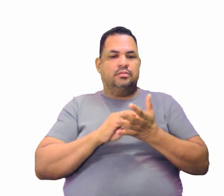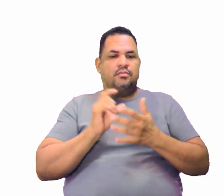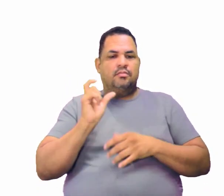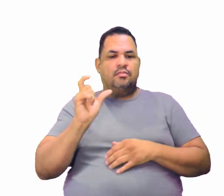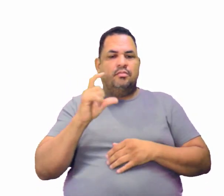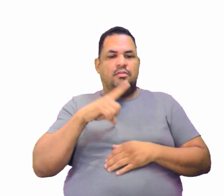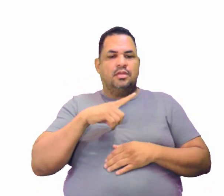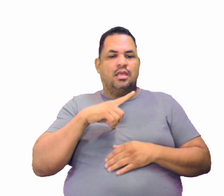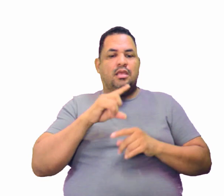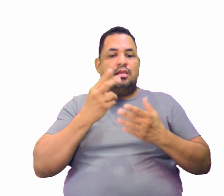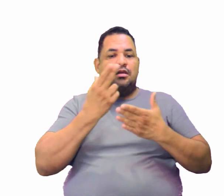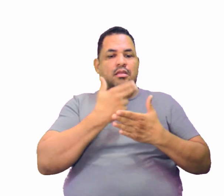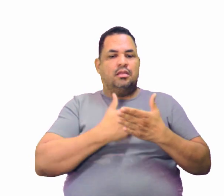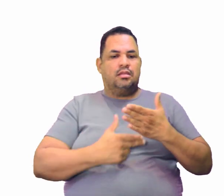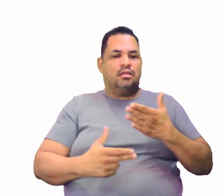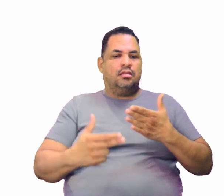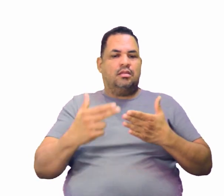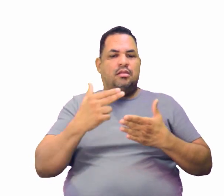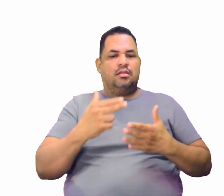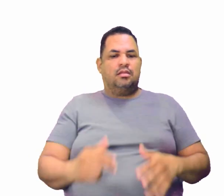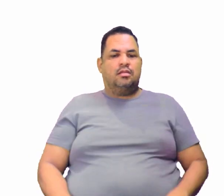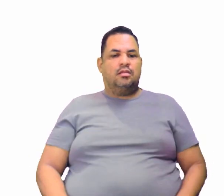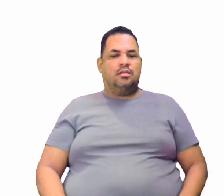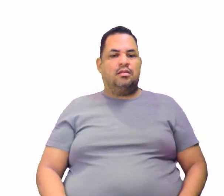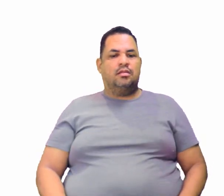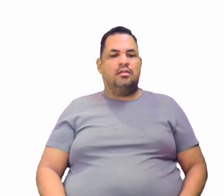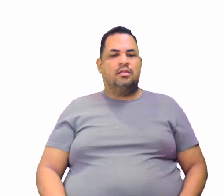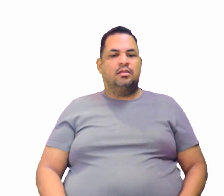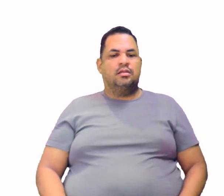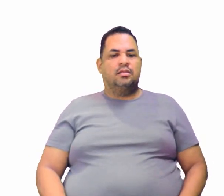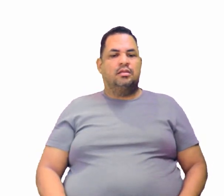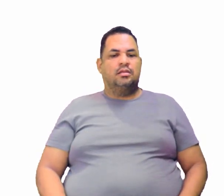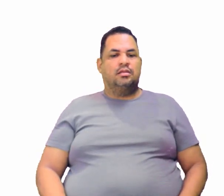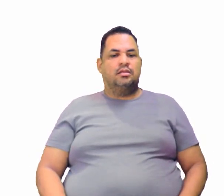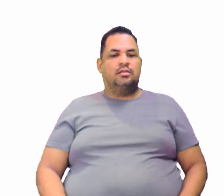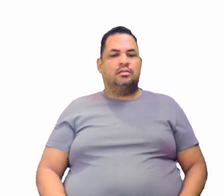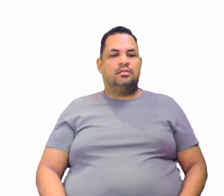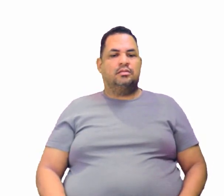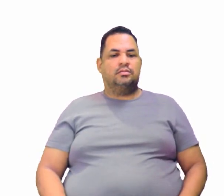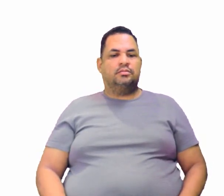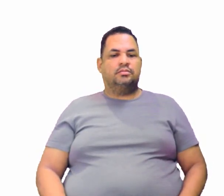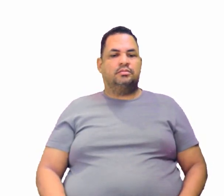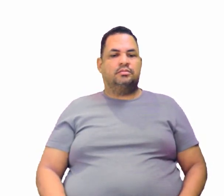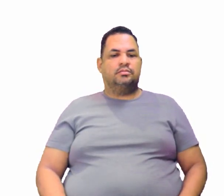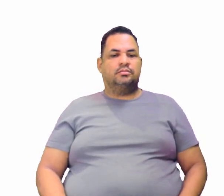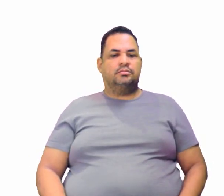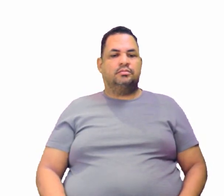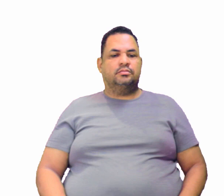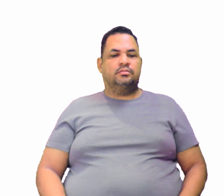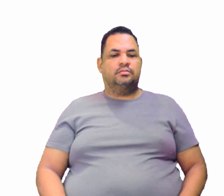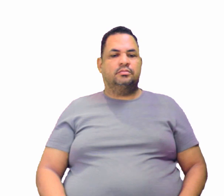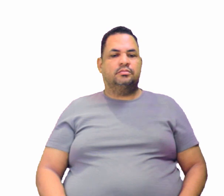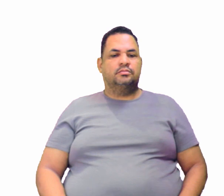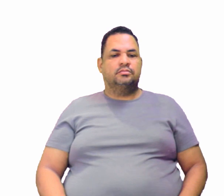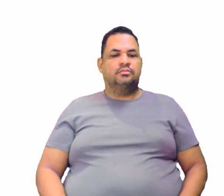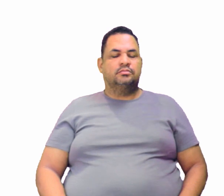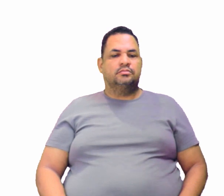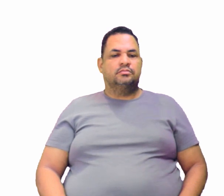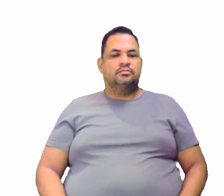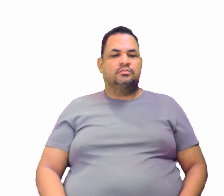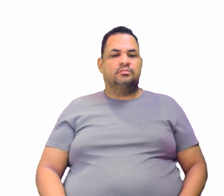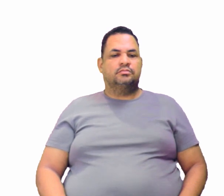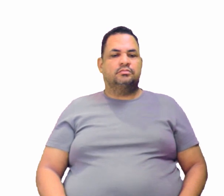tem um desenho. Olha só, olha bem aí esse desenho. Olha só,